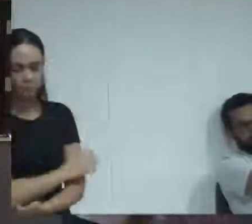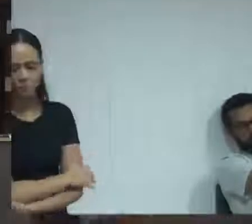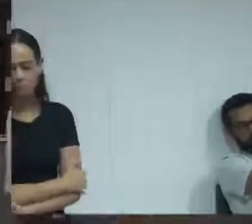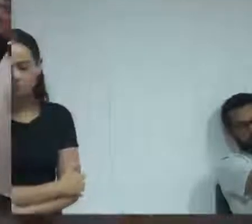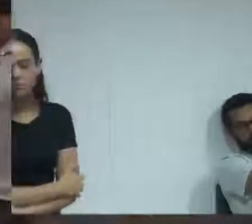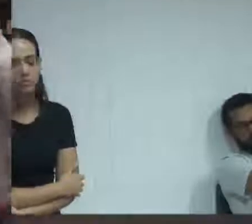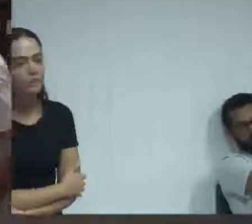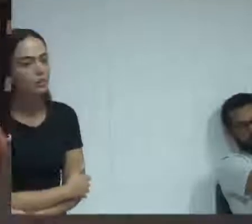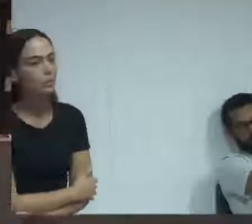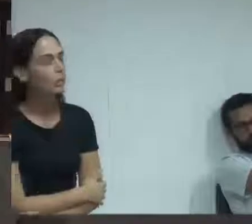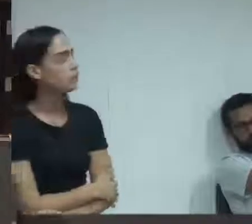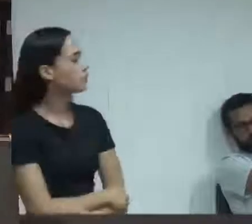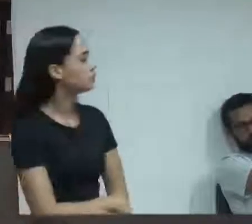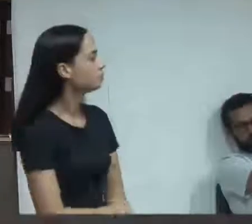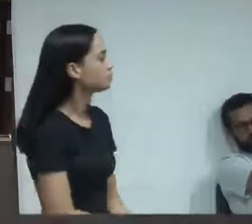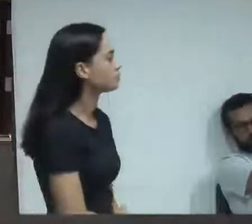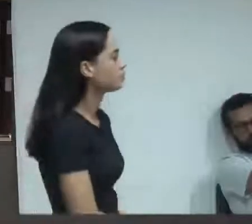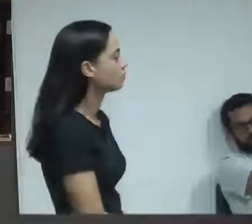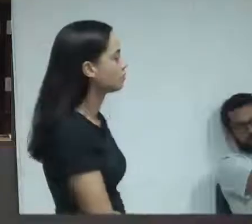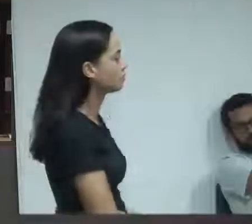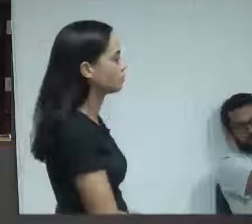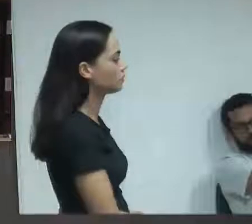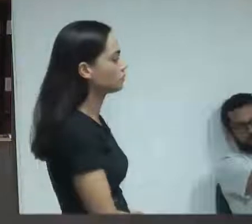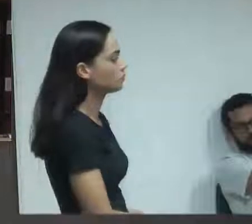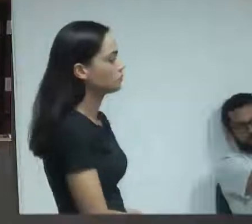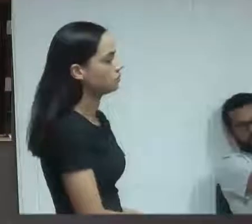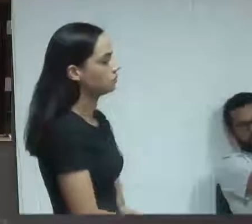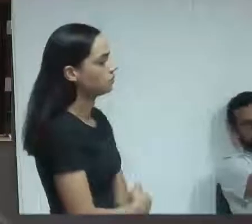Mais do mesmo, presidente.